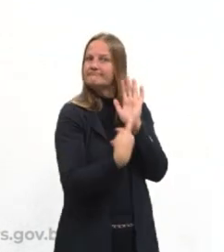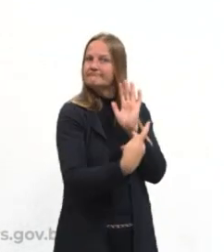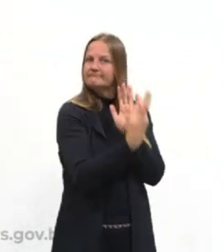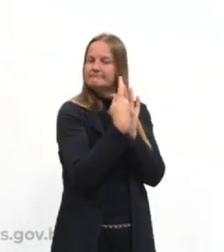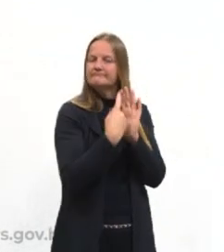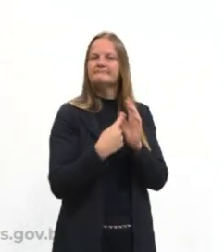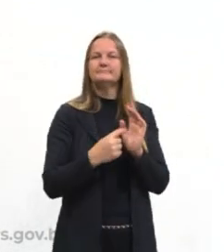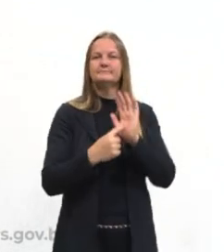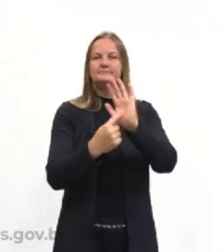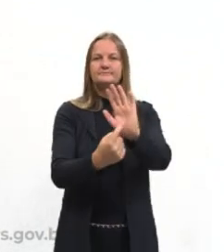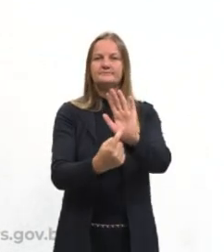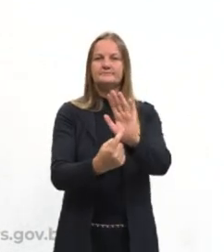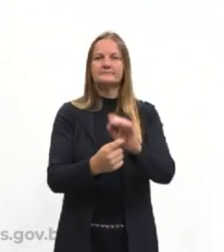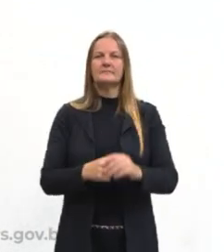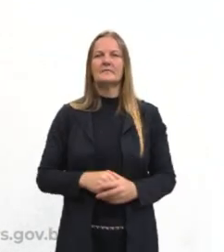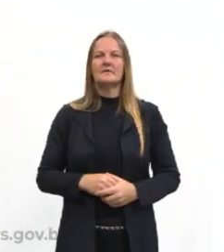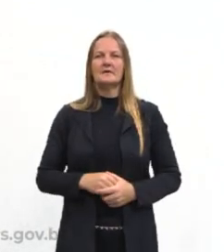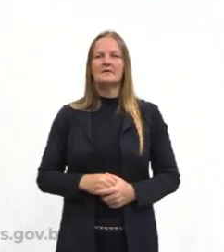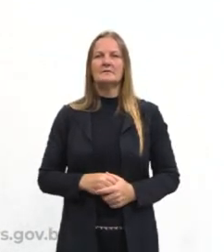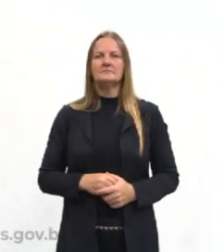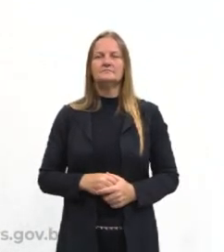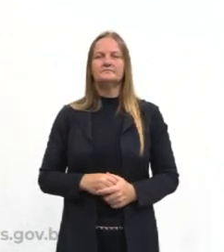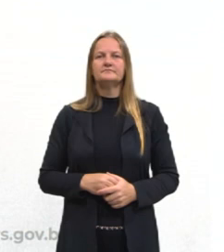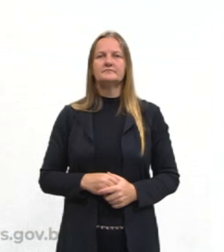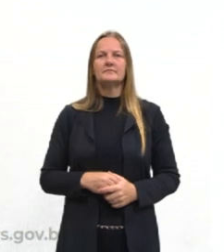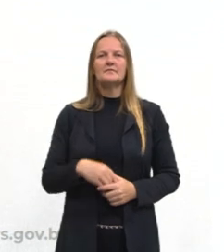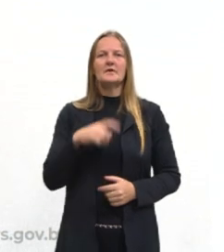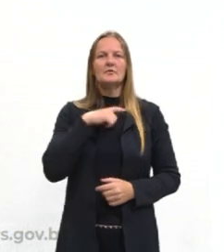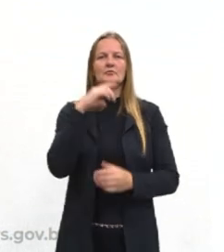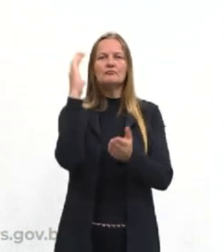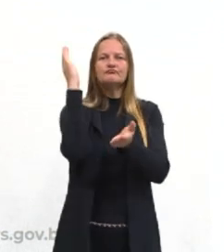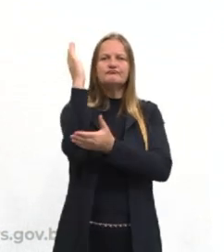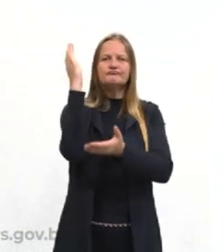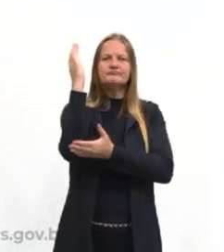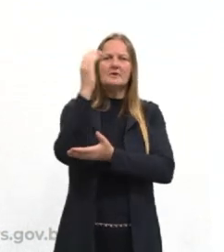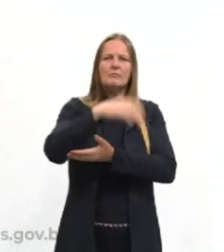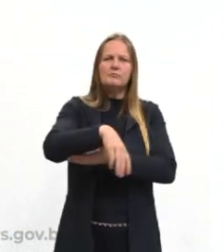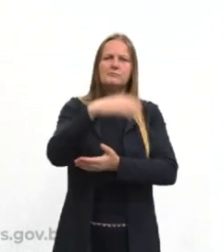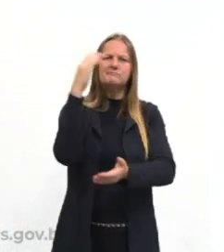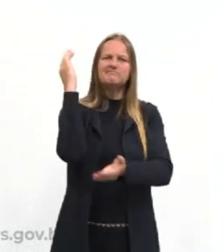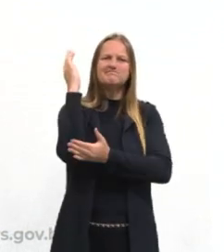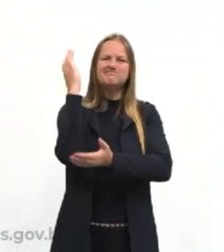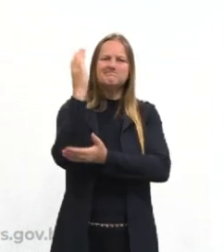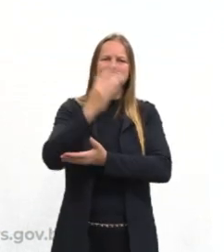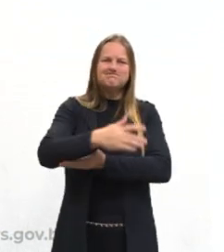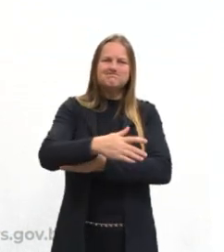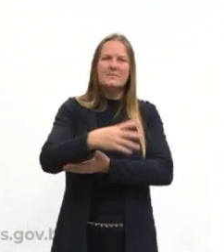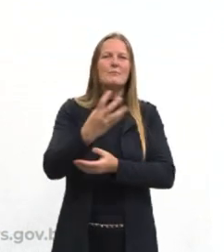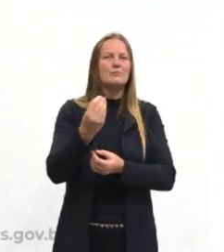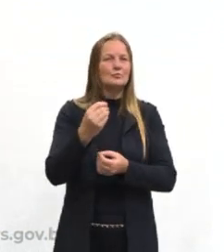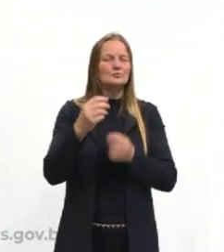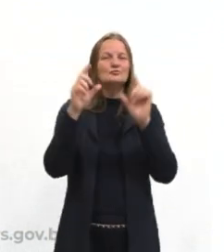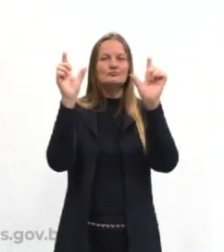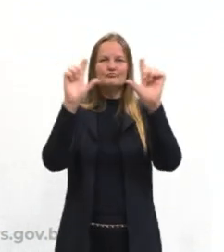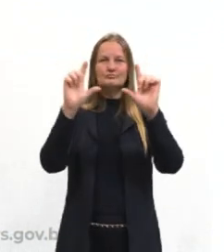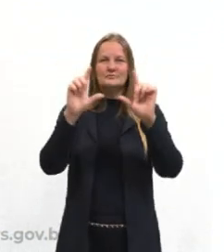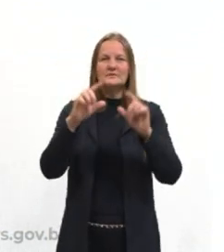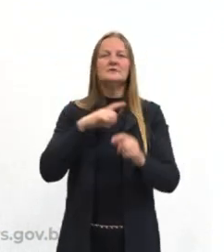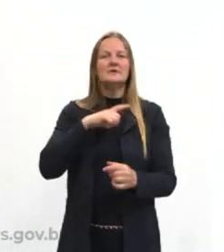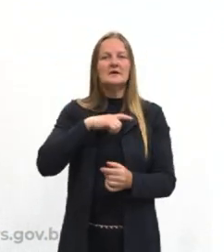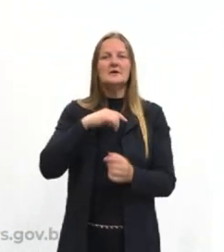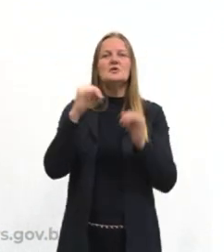e esse Essa questão aí do desmatamento a gente consegue ver a através de